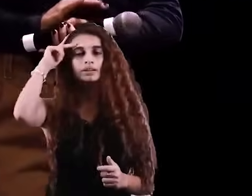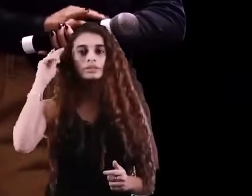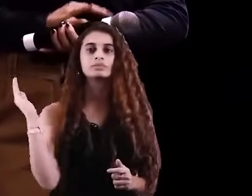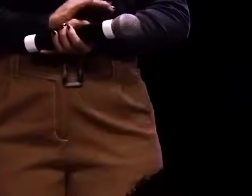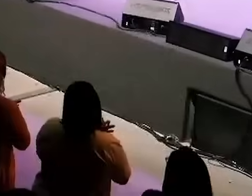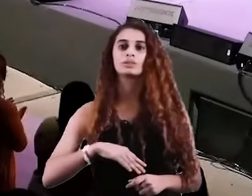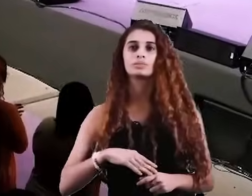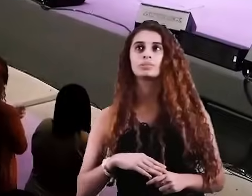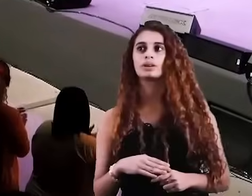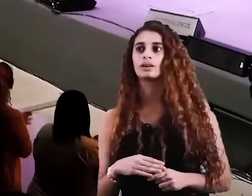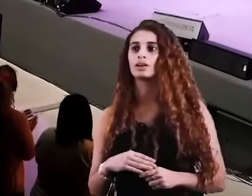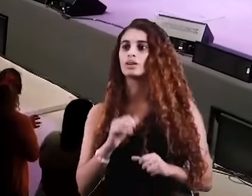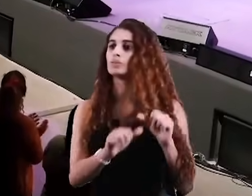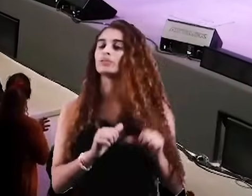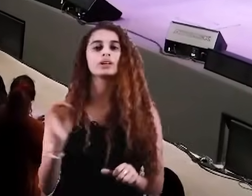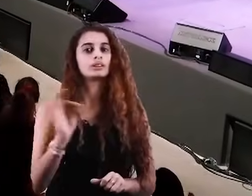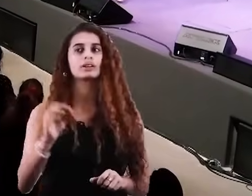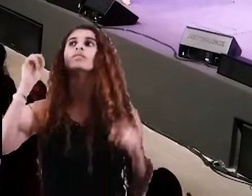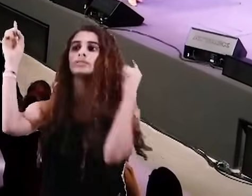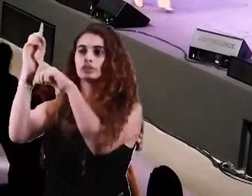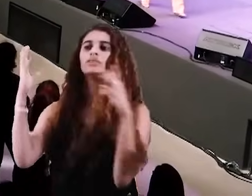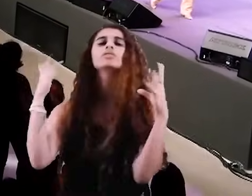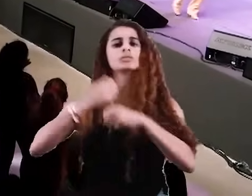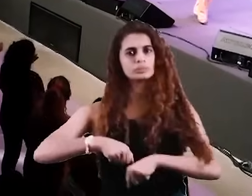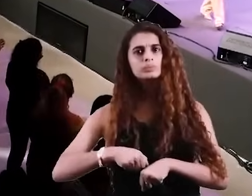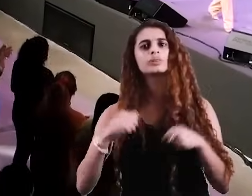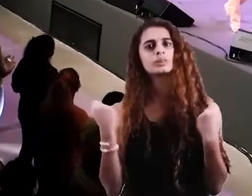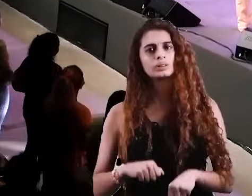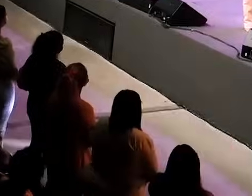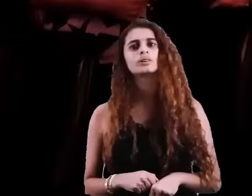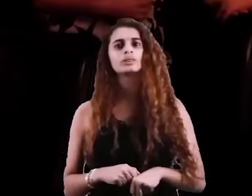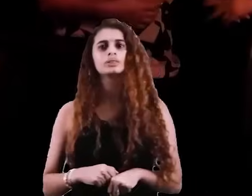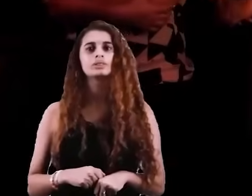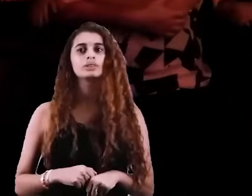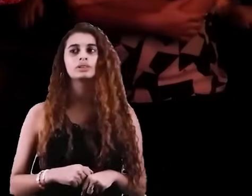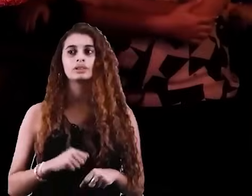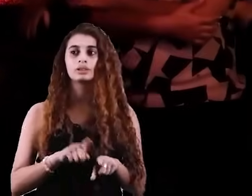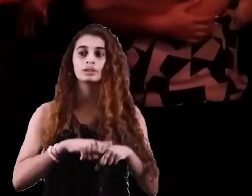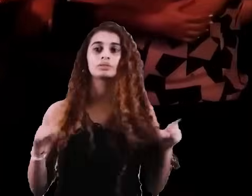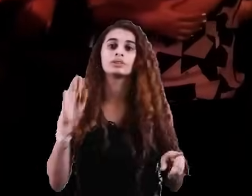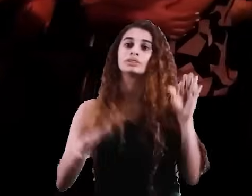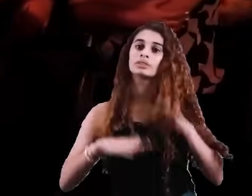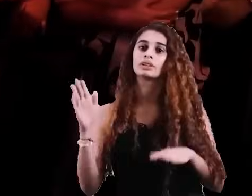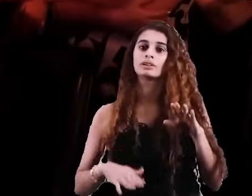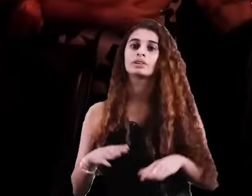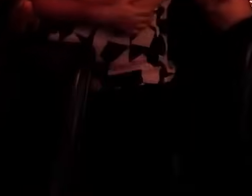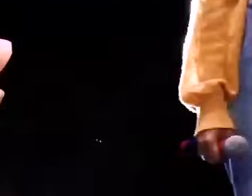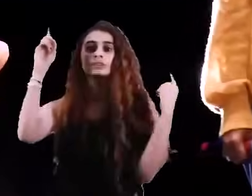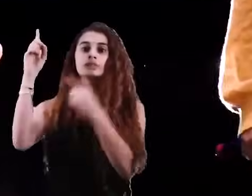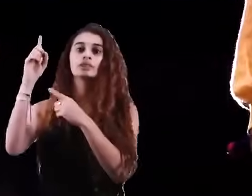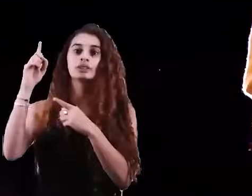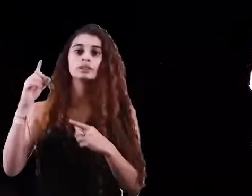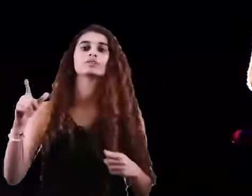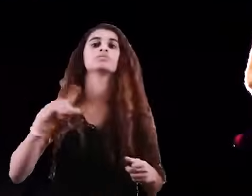pode. Mas talvez Deus tinha um propósito maior para você. Ei, talvez o propósito